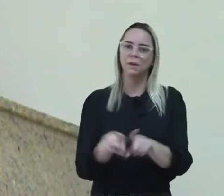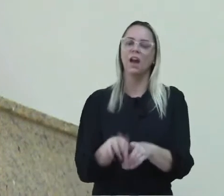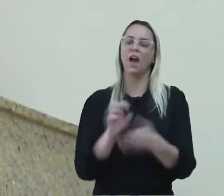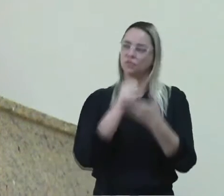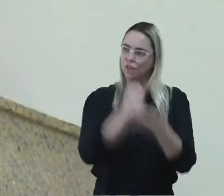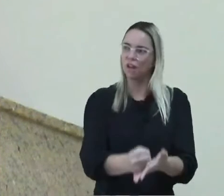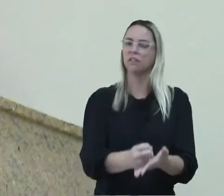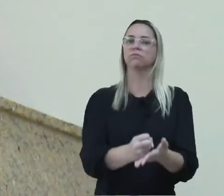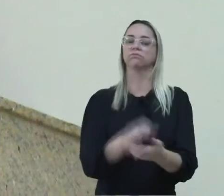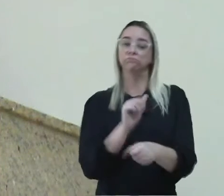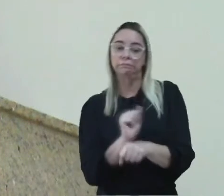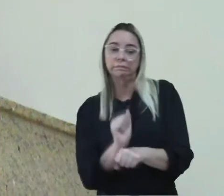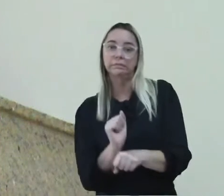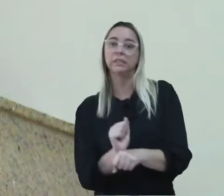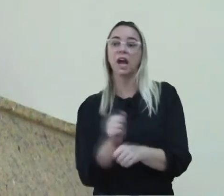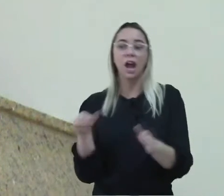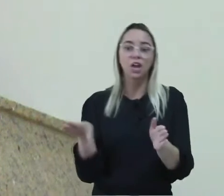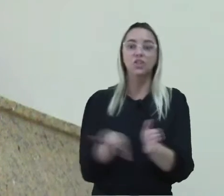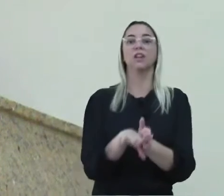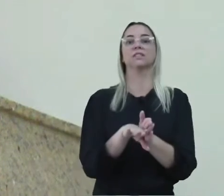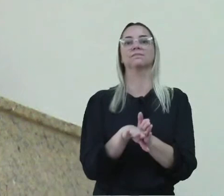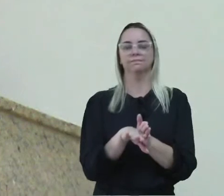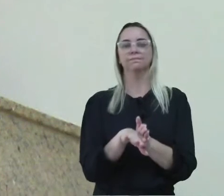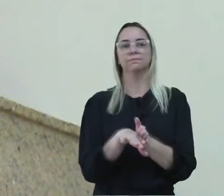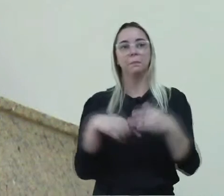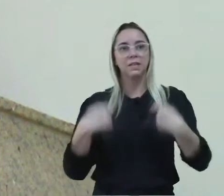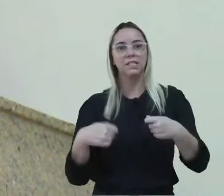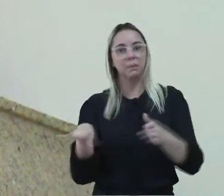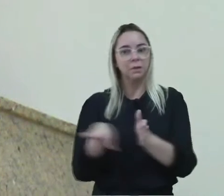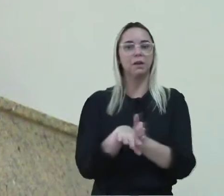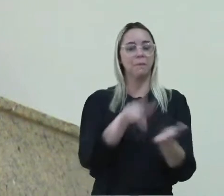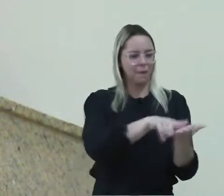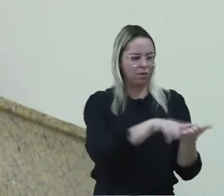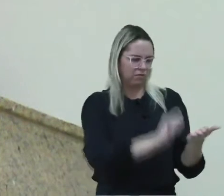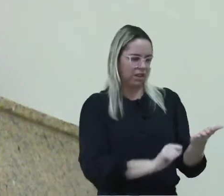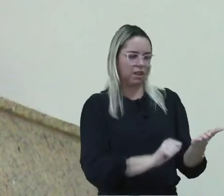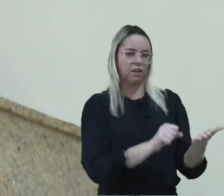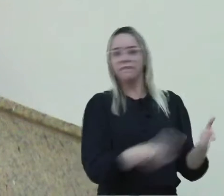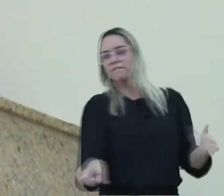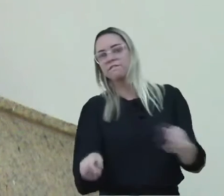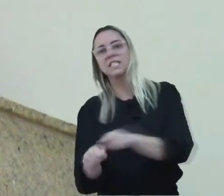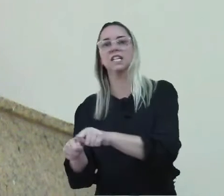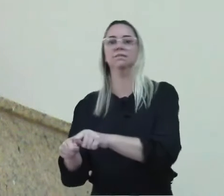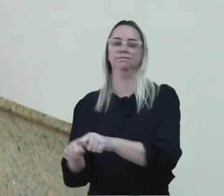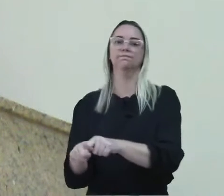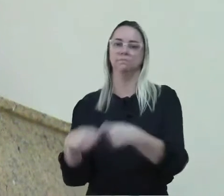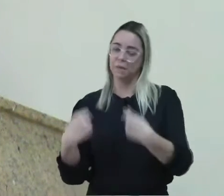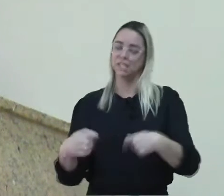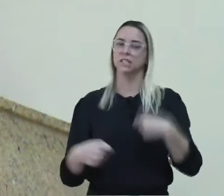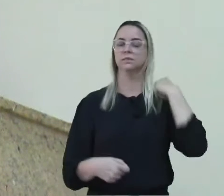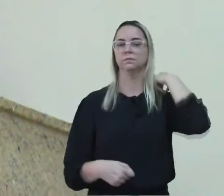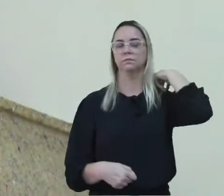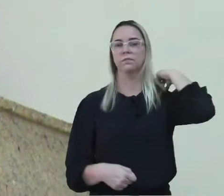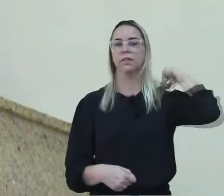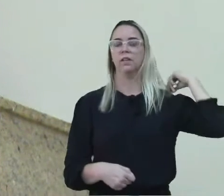espero que chegue no período certo, mas que chegue, né? Que saia do papel, que saia só do discurso, mas que chegue na prática e que ajude a